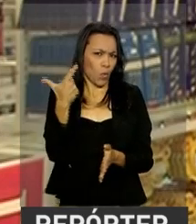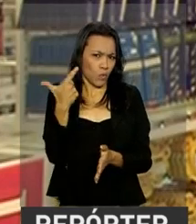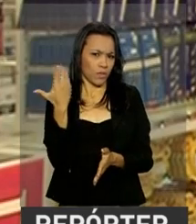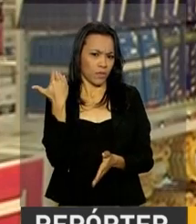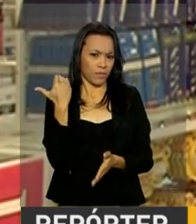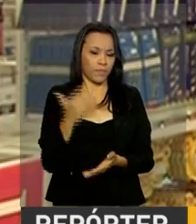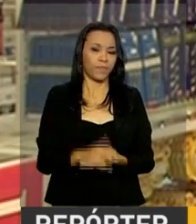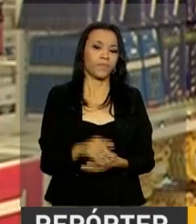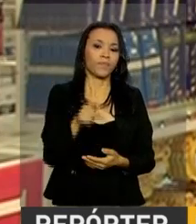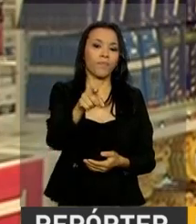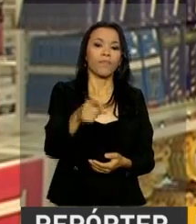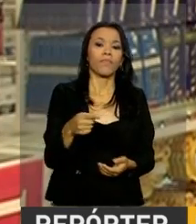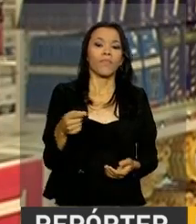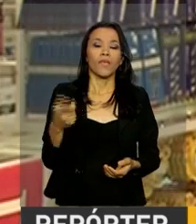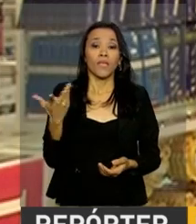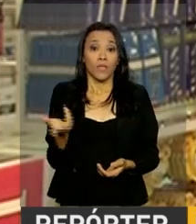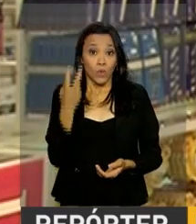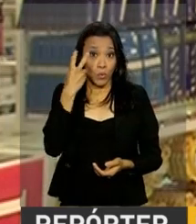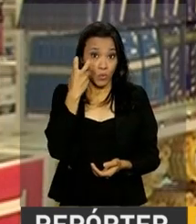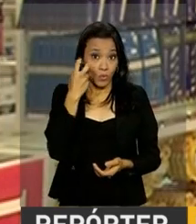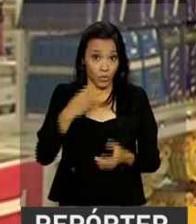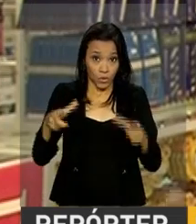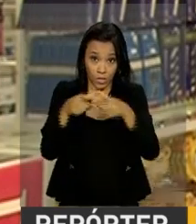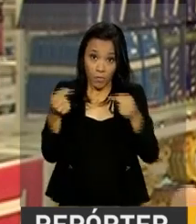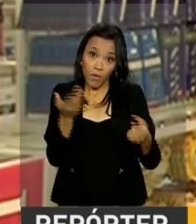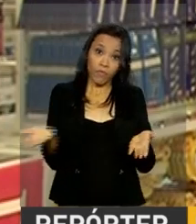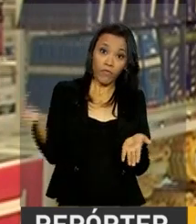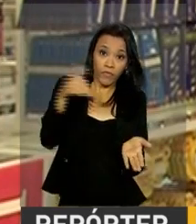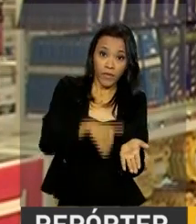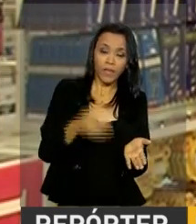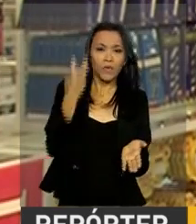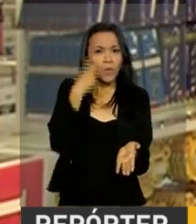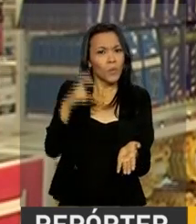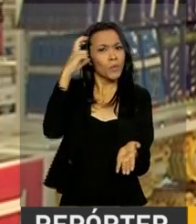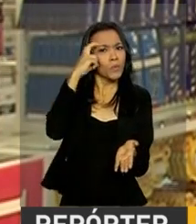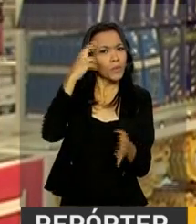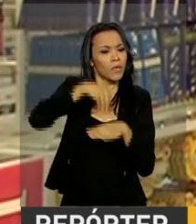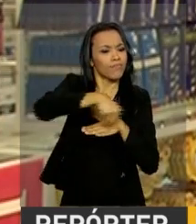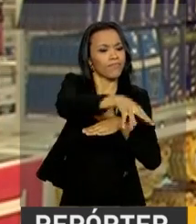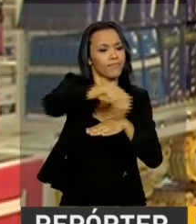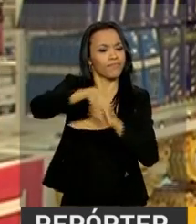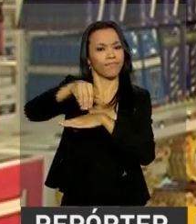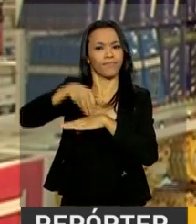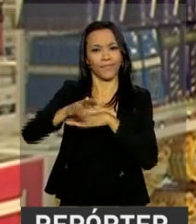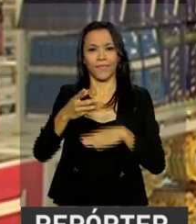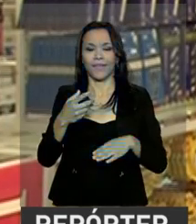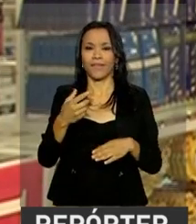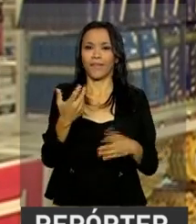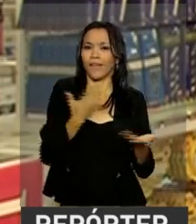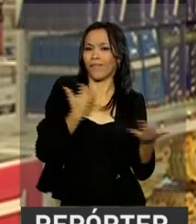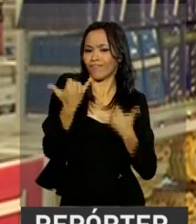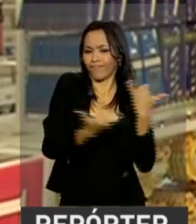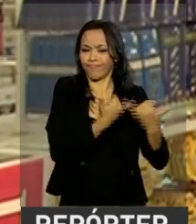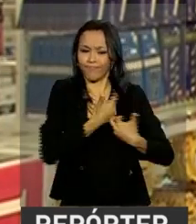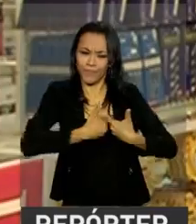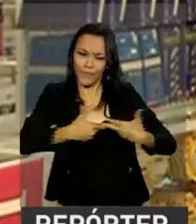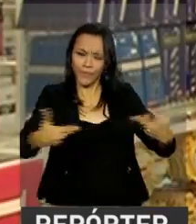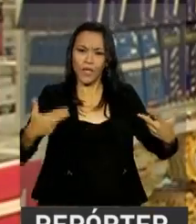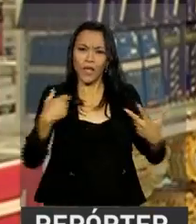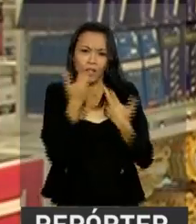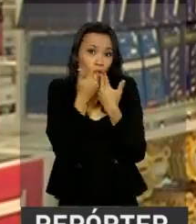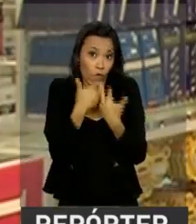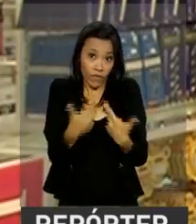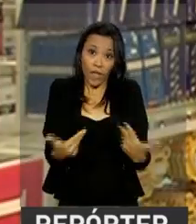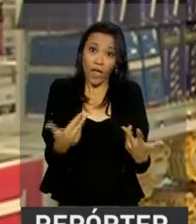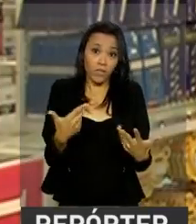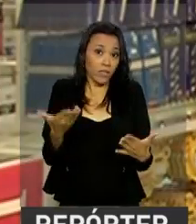São japoneses, traz um pouco da cultura japonesa, mas de uma forma diferente. A gente costuma dizer que até que divertida, porque tem muitas coisas, muitas novidades